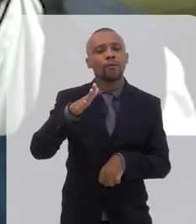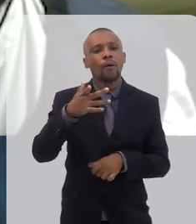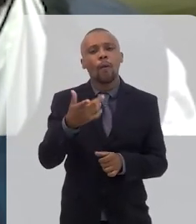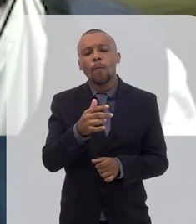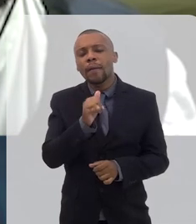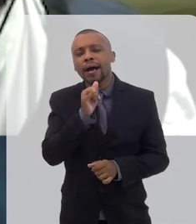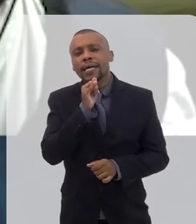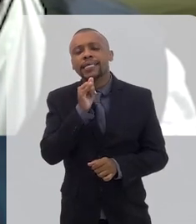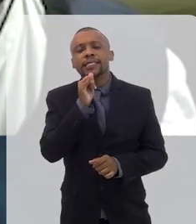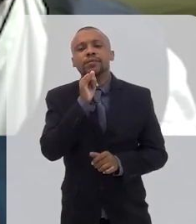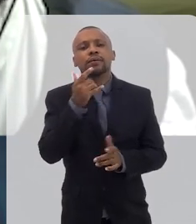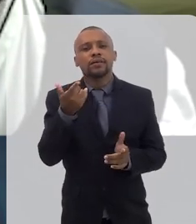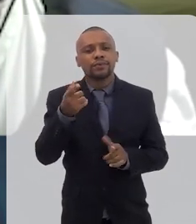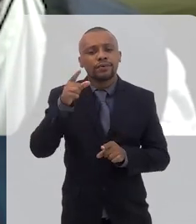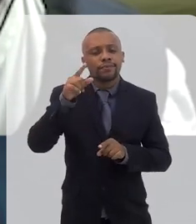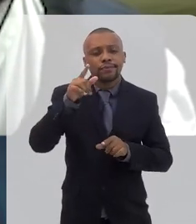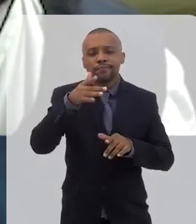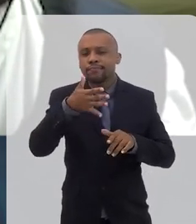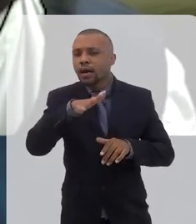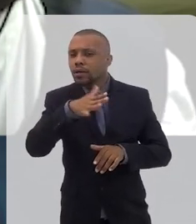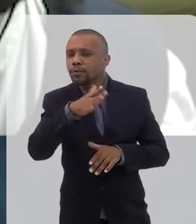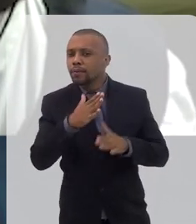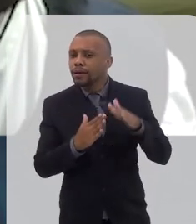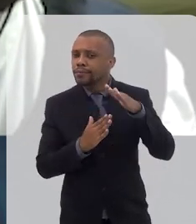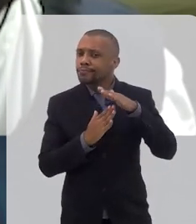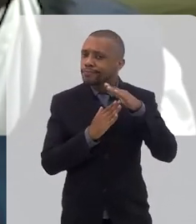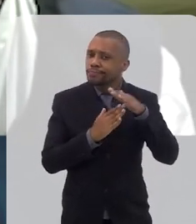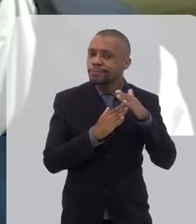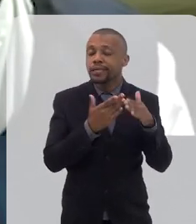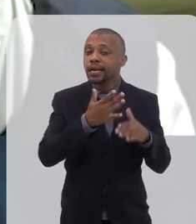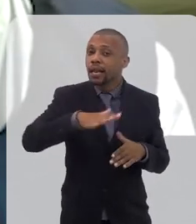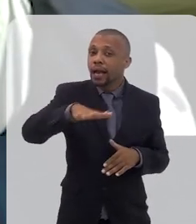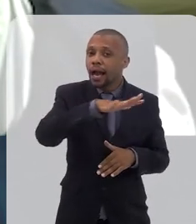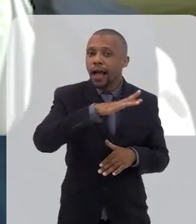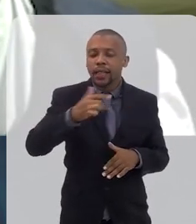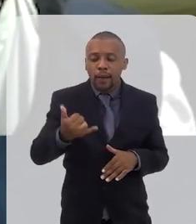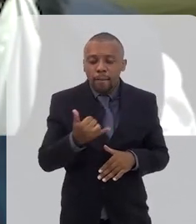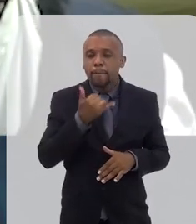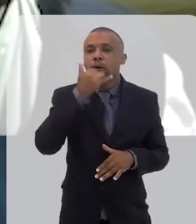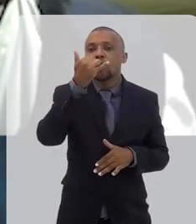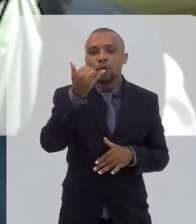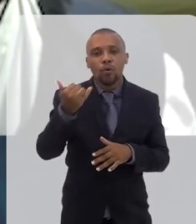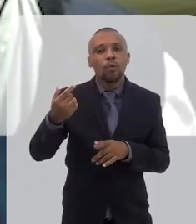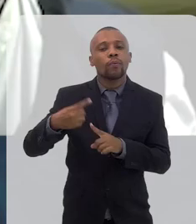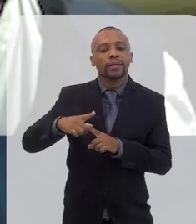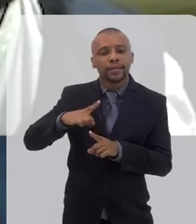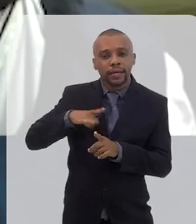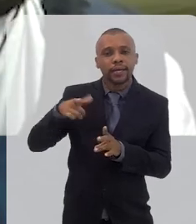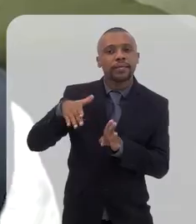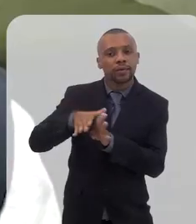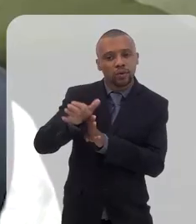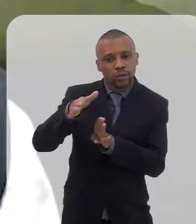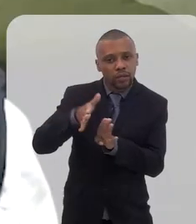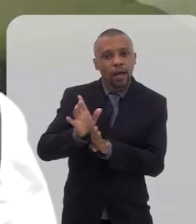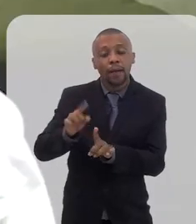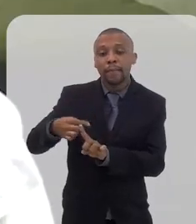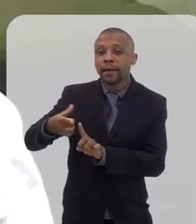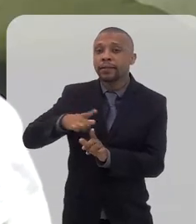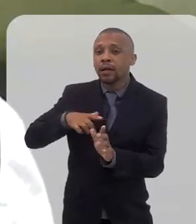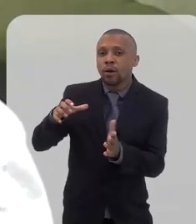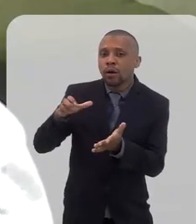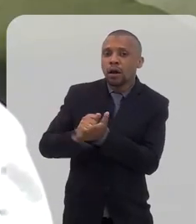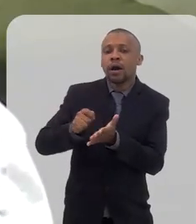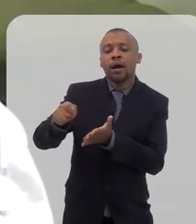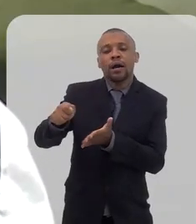estimativa de população daquela área atingida, né? Inclusive por ter justamente essas coordenadas e um cadastro de